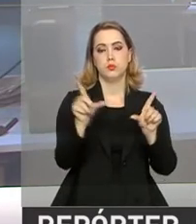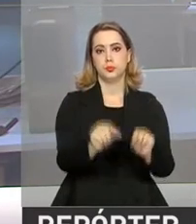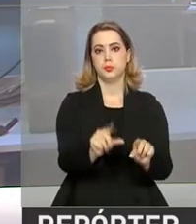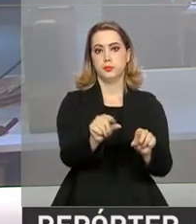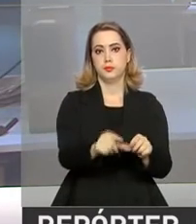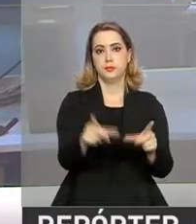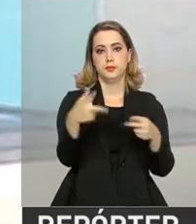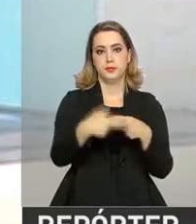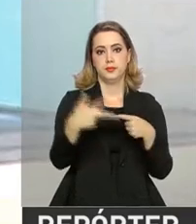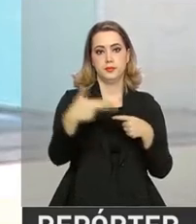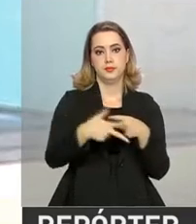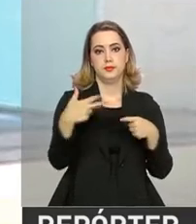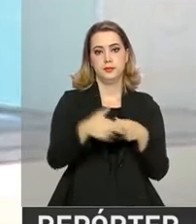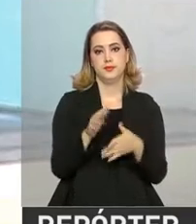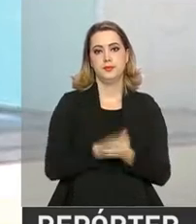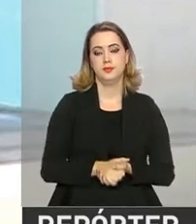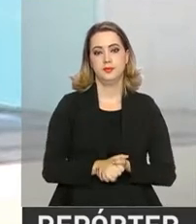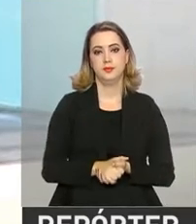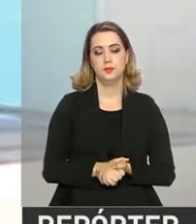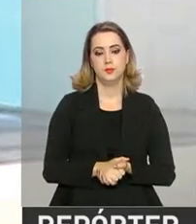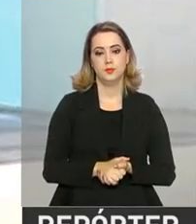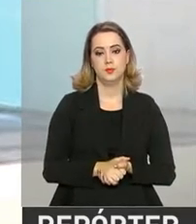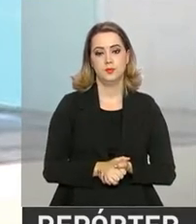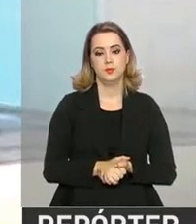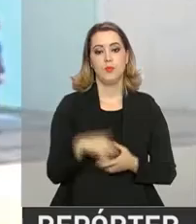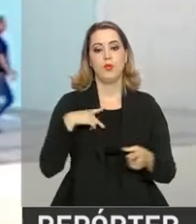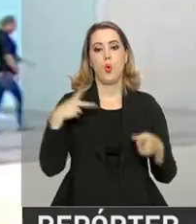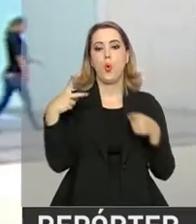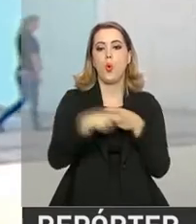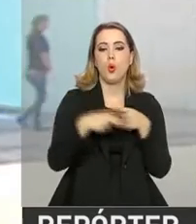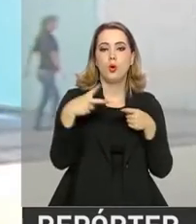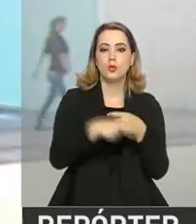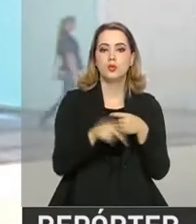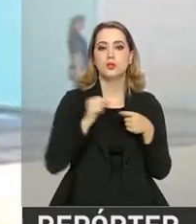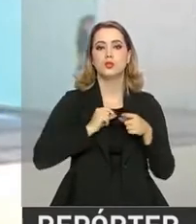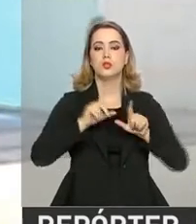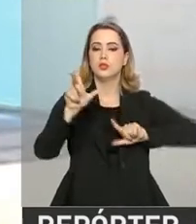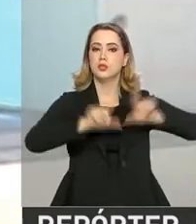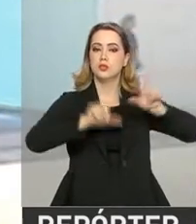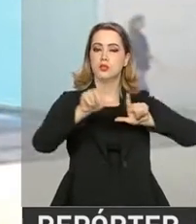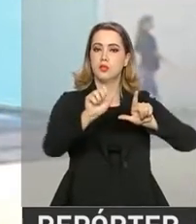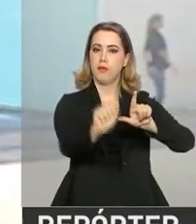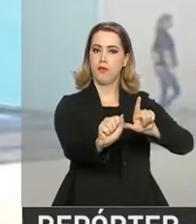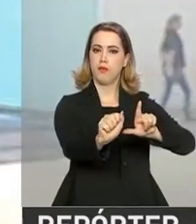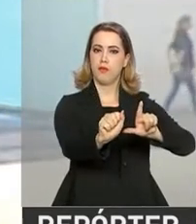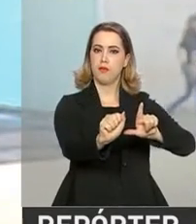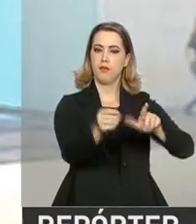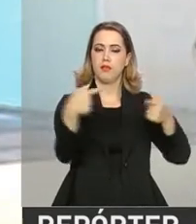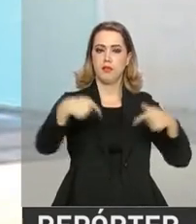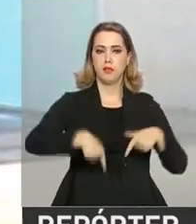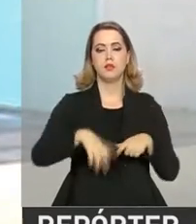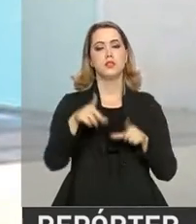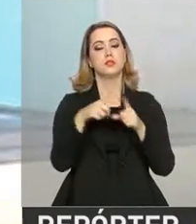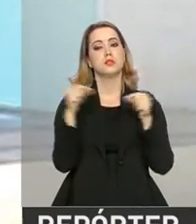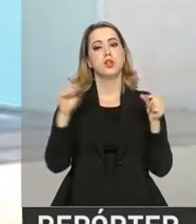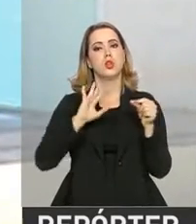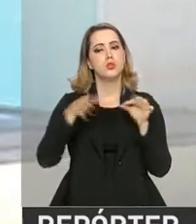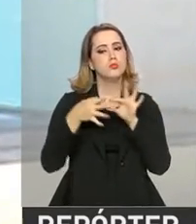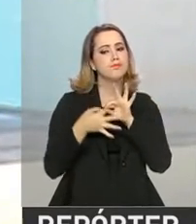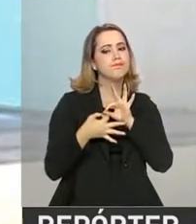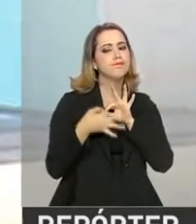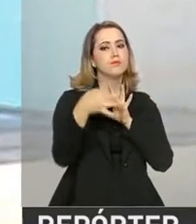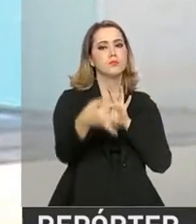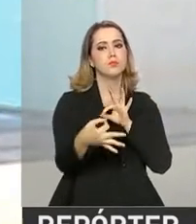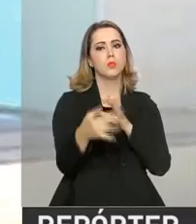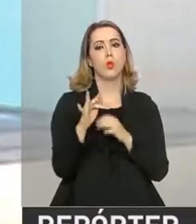detalhes o desligamento da tv analógica aqui no distrito federal foi adiado porque uma